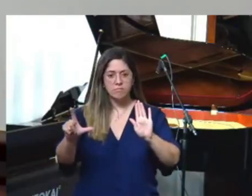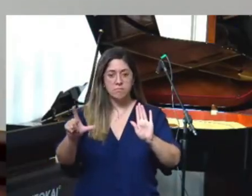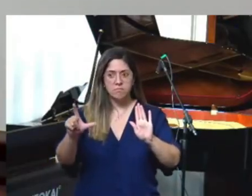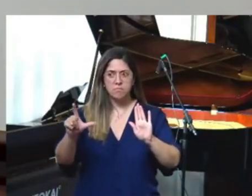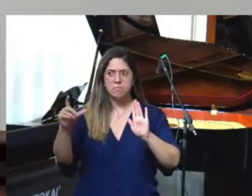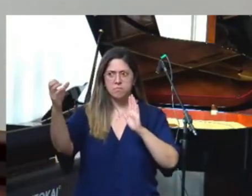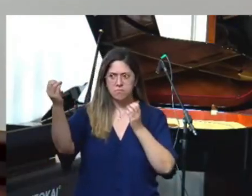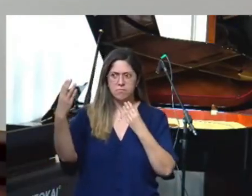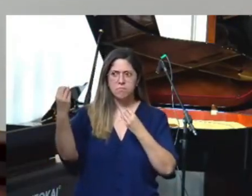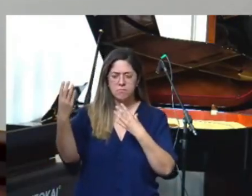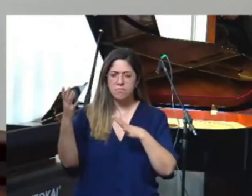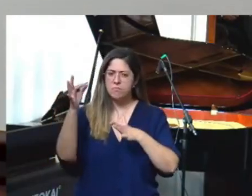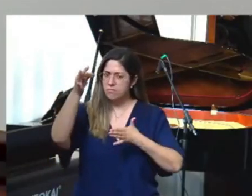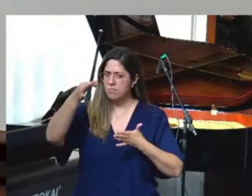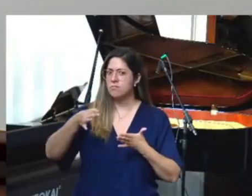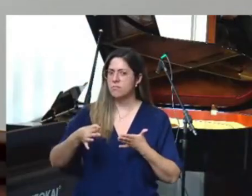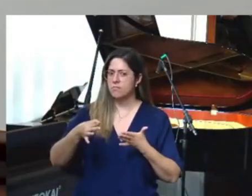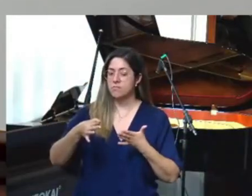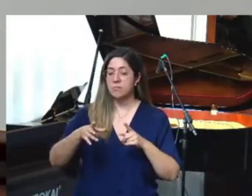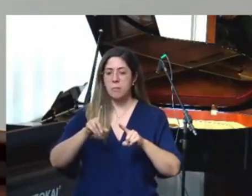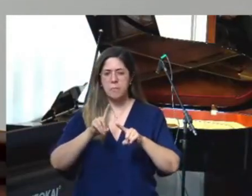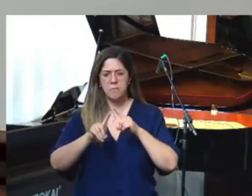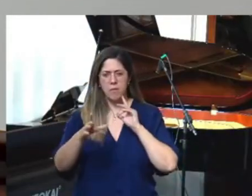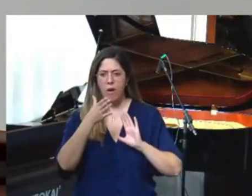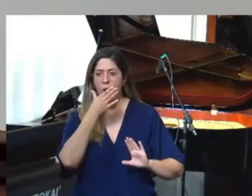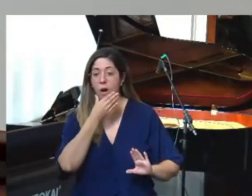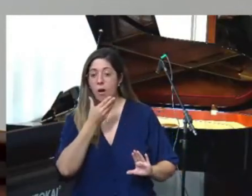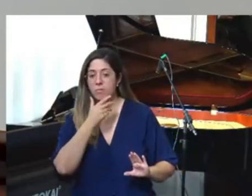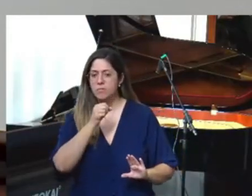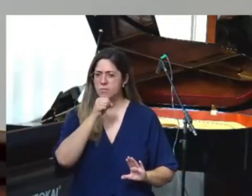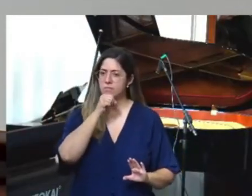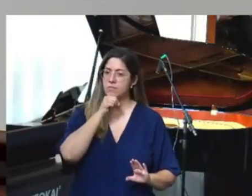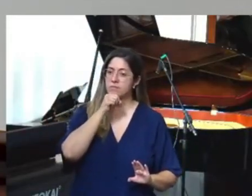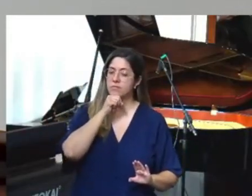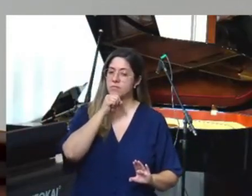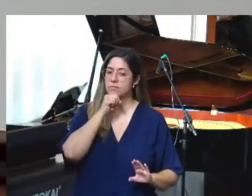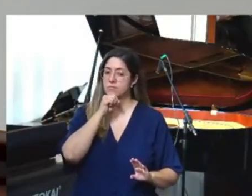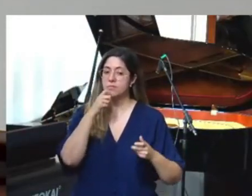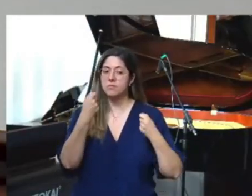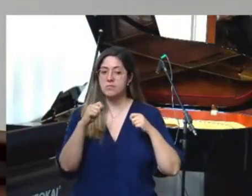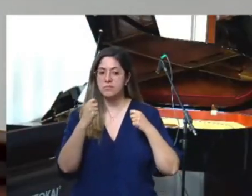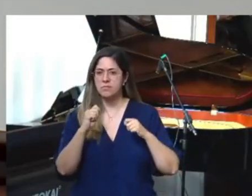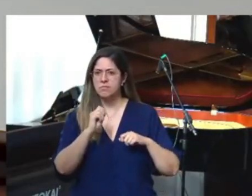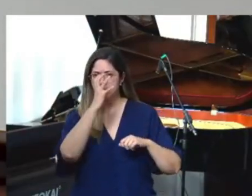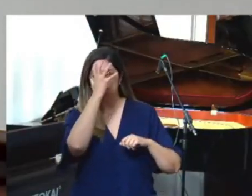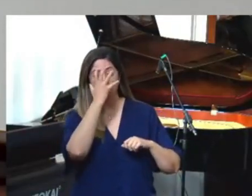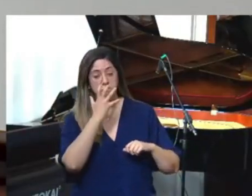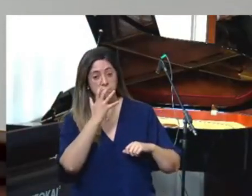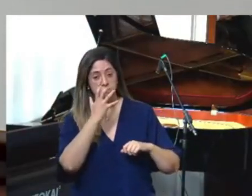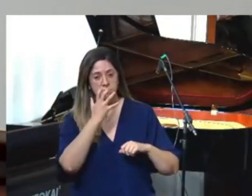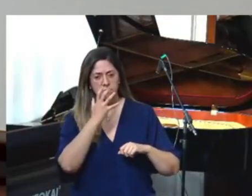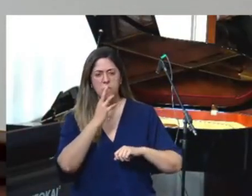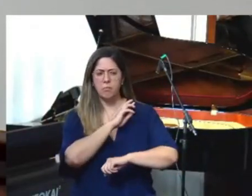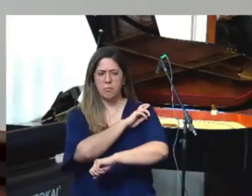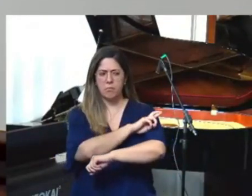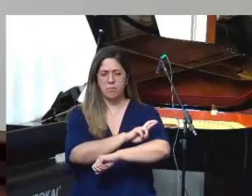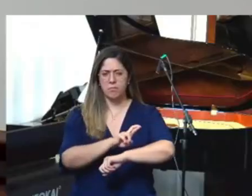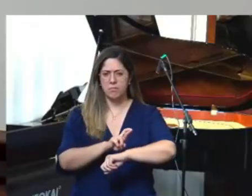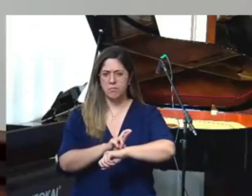sã doutrina. Quanto aos homens idosos, que sejam moderados,